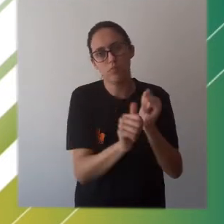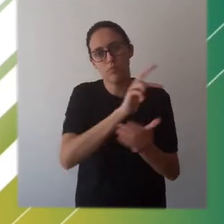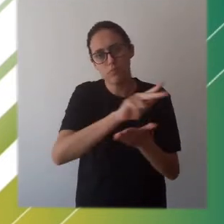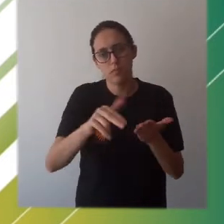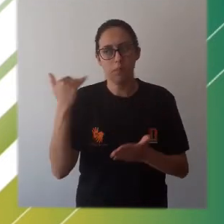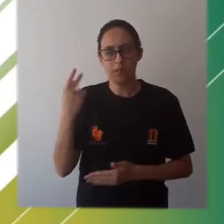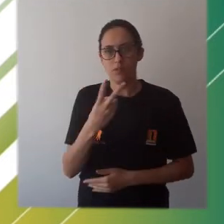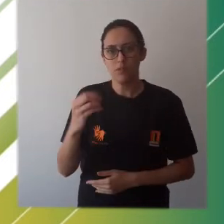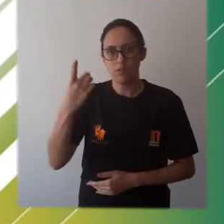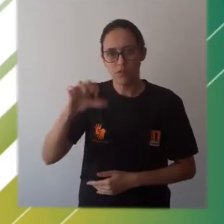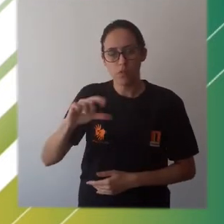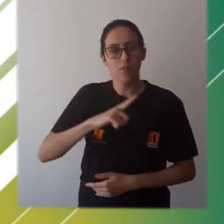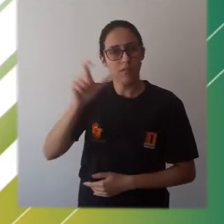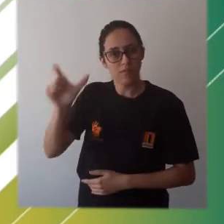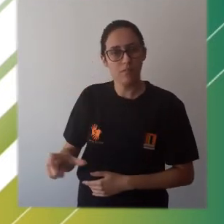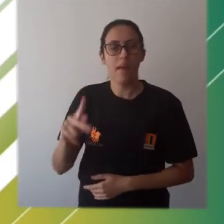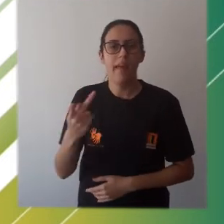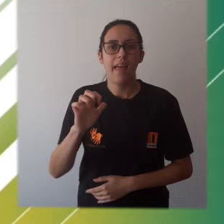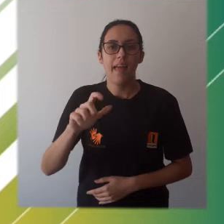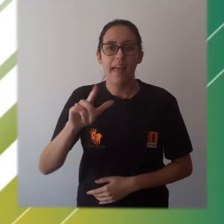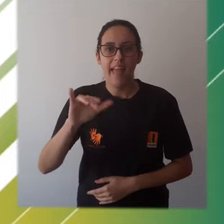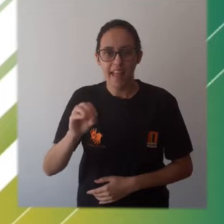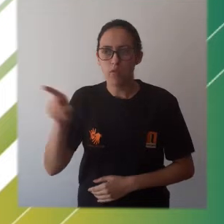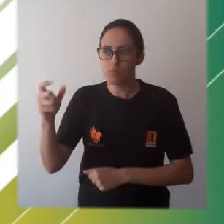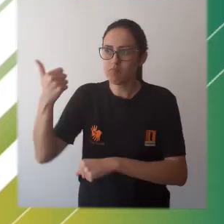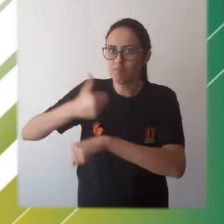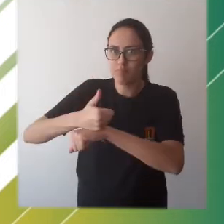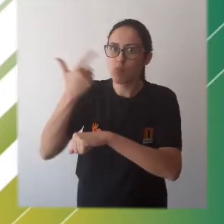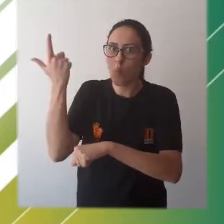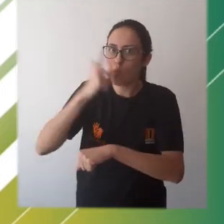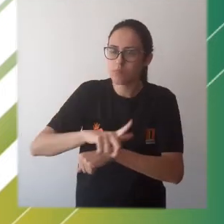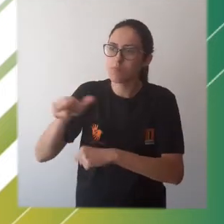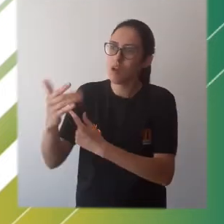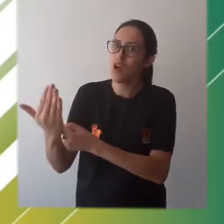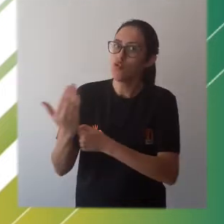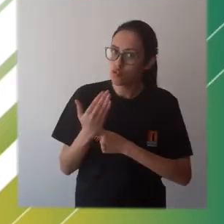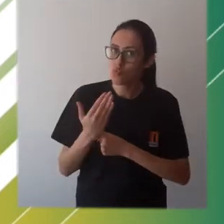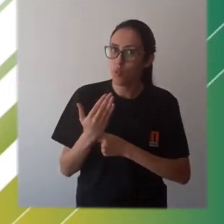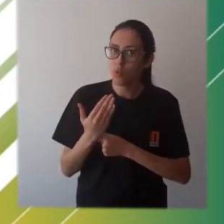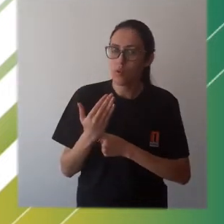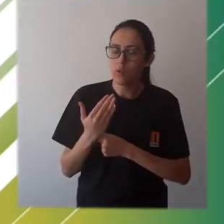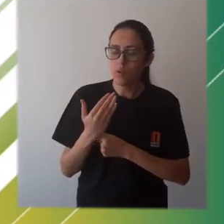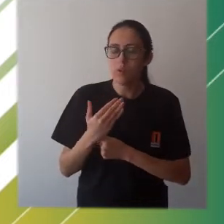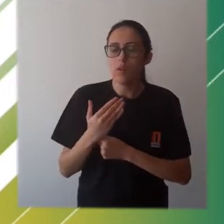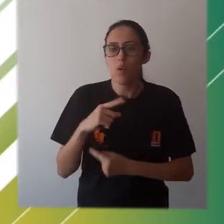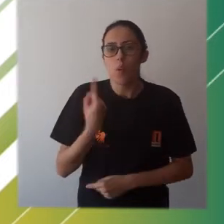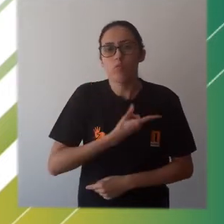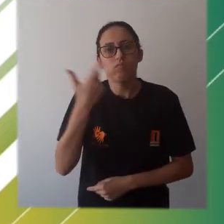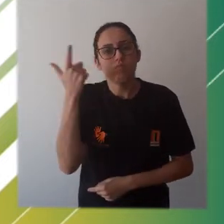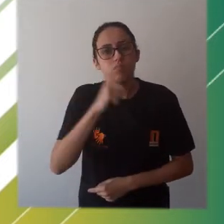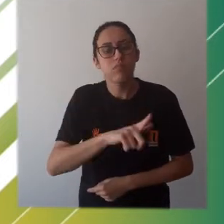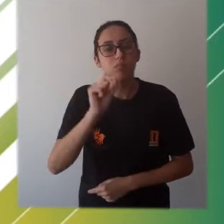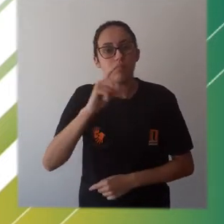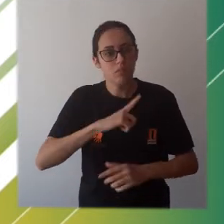em 2019, com a entrada do Hélio, do superintendente, nós articulamos e criamos uma